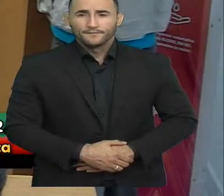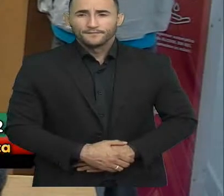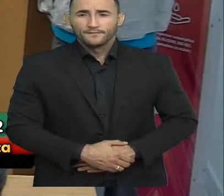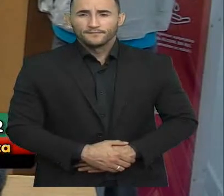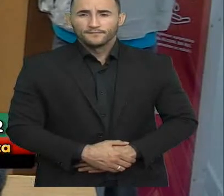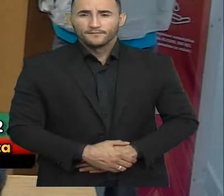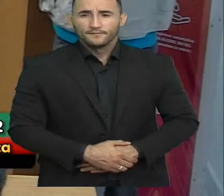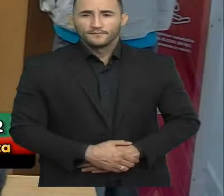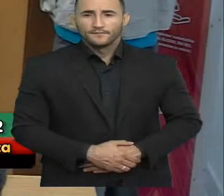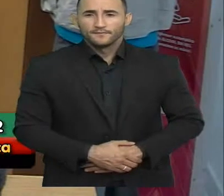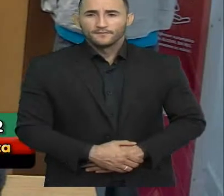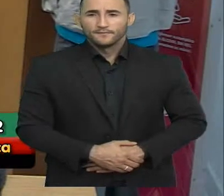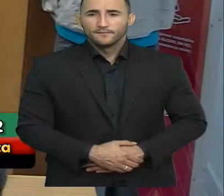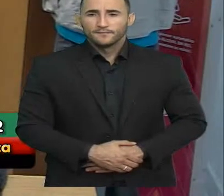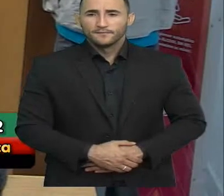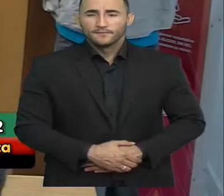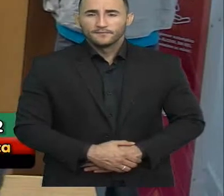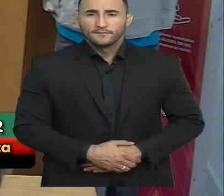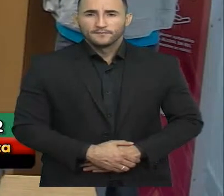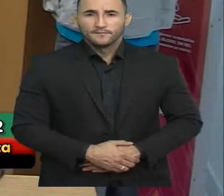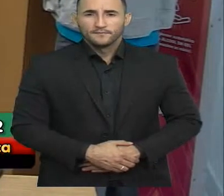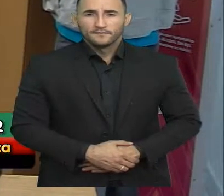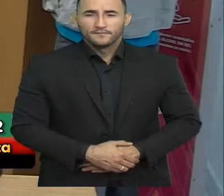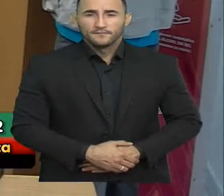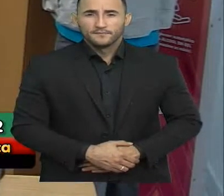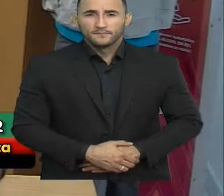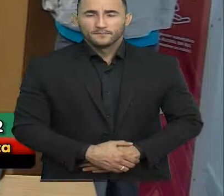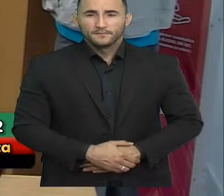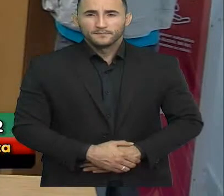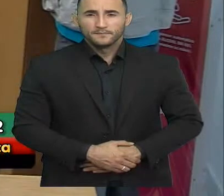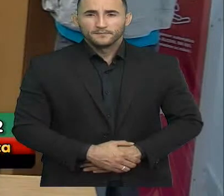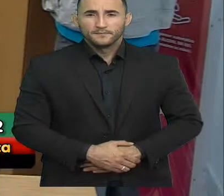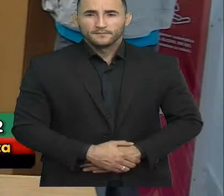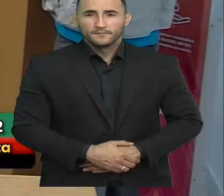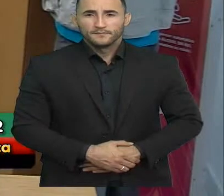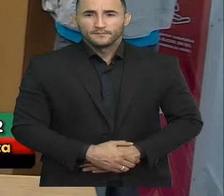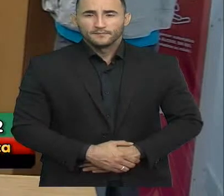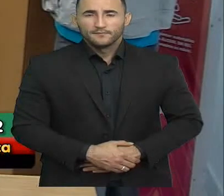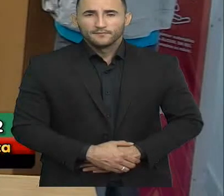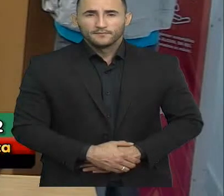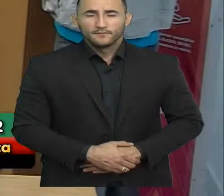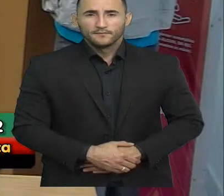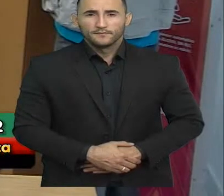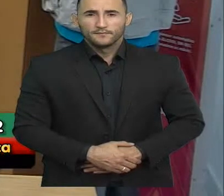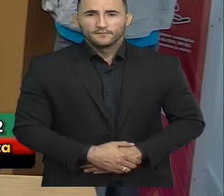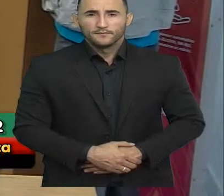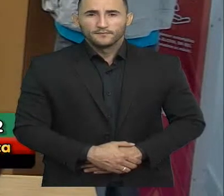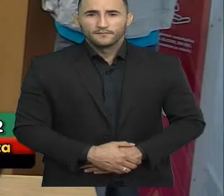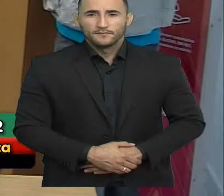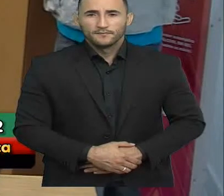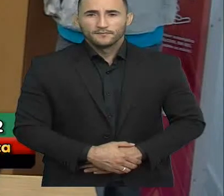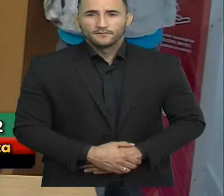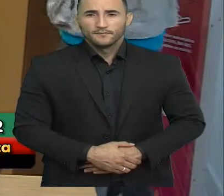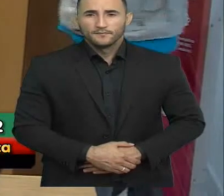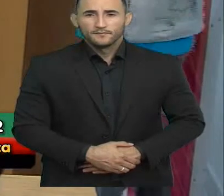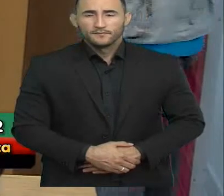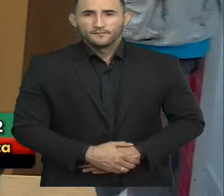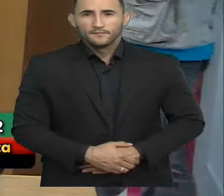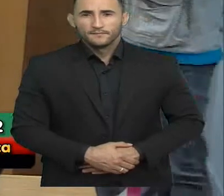Persson Machado, que é ministro da Igreja Messiânica Mundial do Brasil, Jurei Center Osasco.